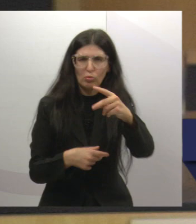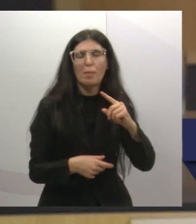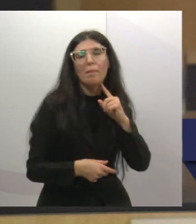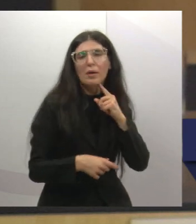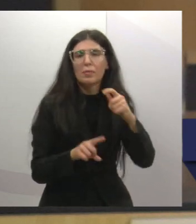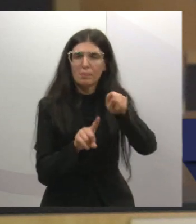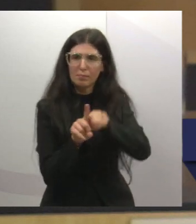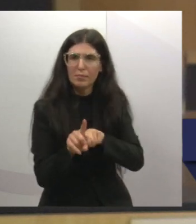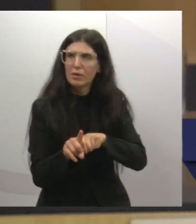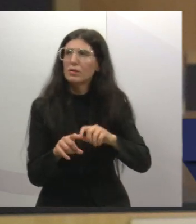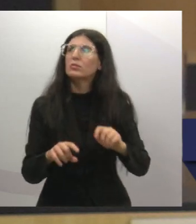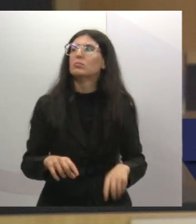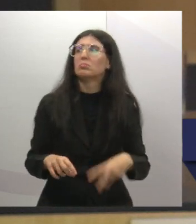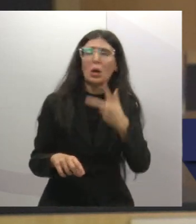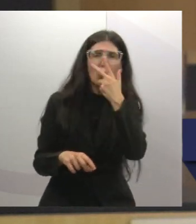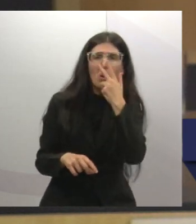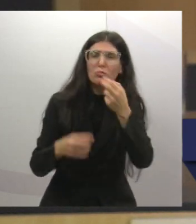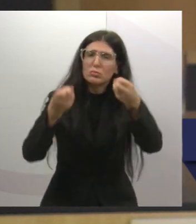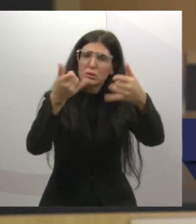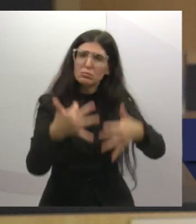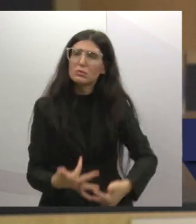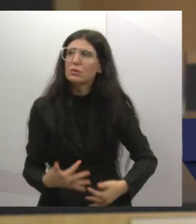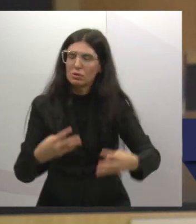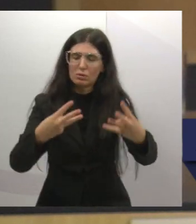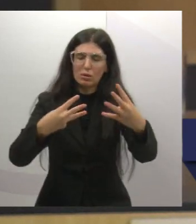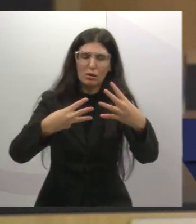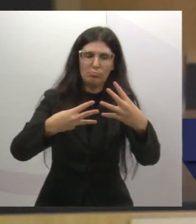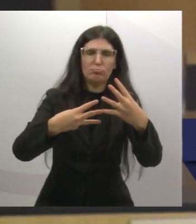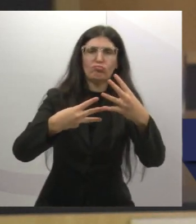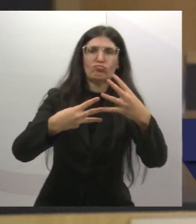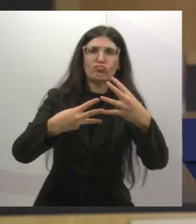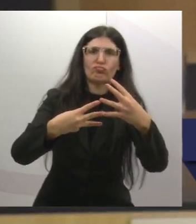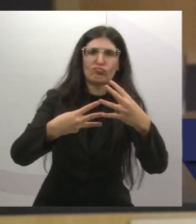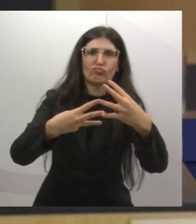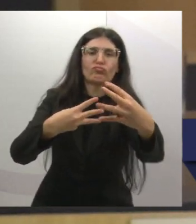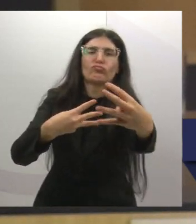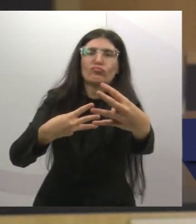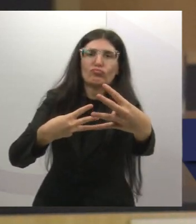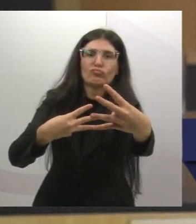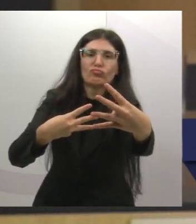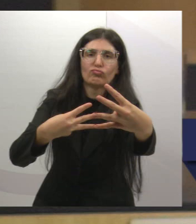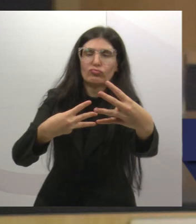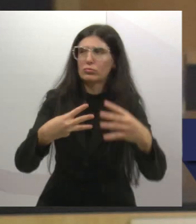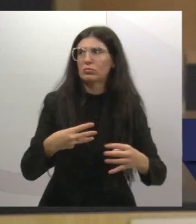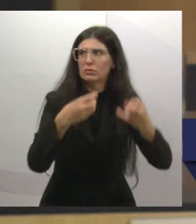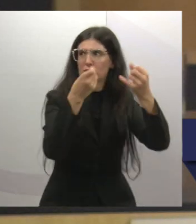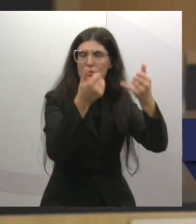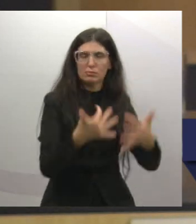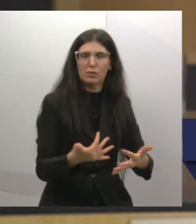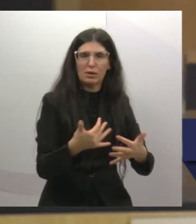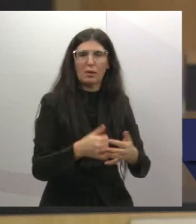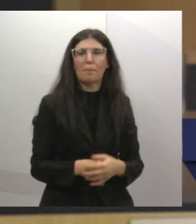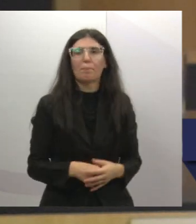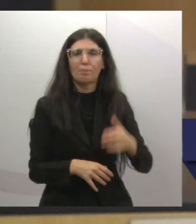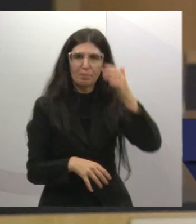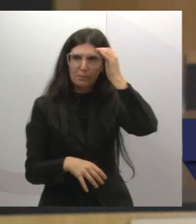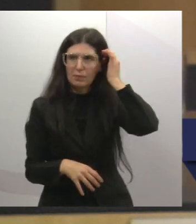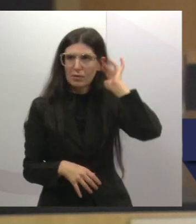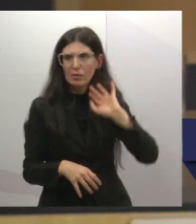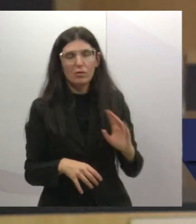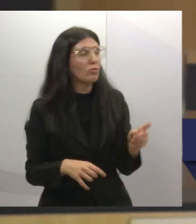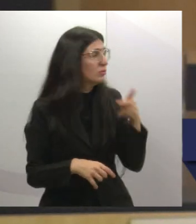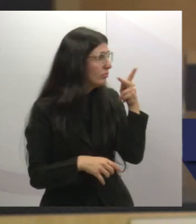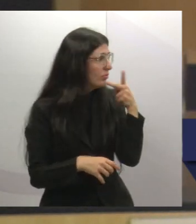na próxima apresentação. Uma vez ainda que você está justificando qual é o diferencial. Você está falando de contratos, né, e não